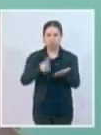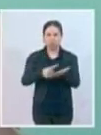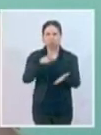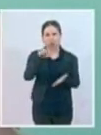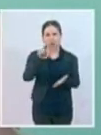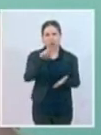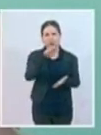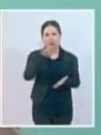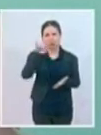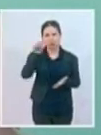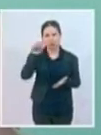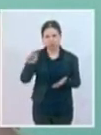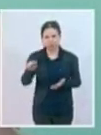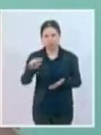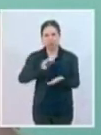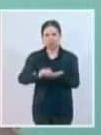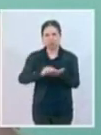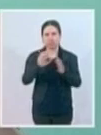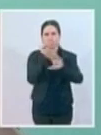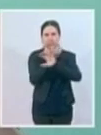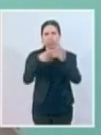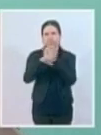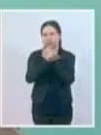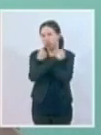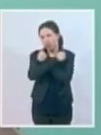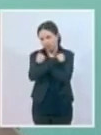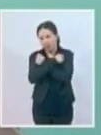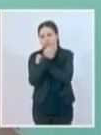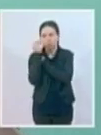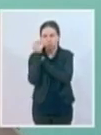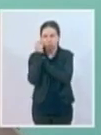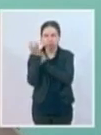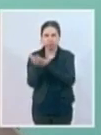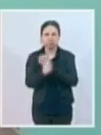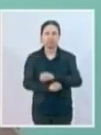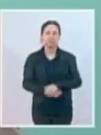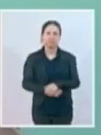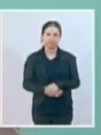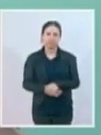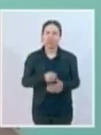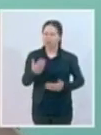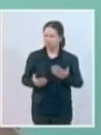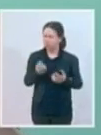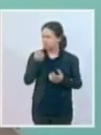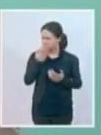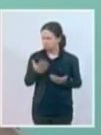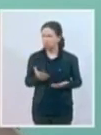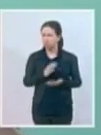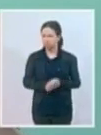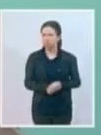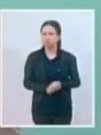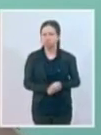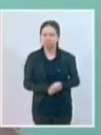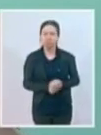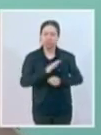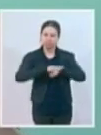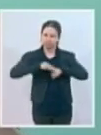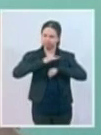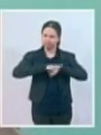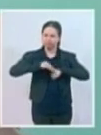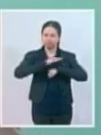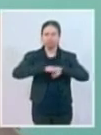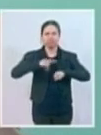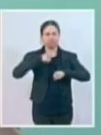Espíndola, secretária de Meio Ambiente, vou deixar até um abraço, um beijo carinhoso para a Larissa, tem nos atendido muito bem, tem sido muito atenciosa